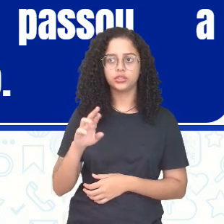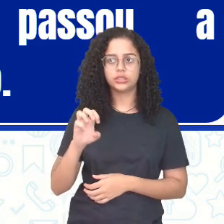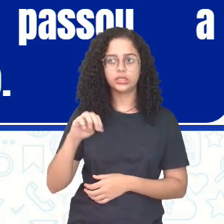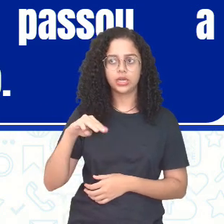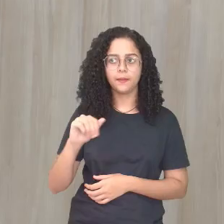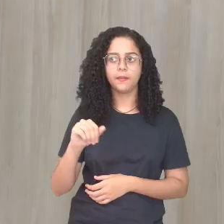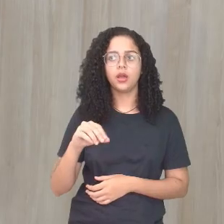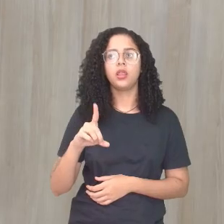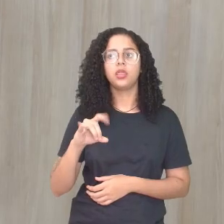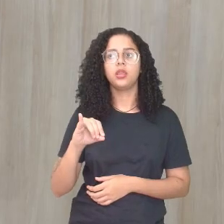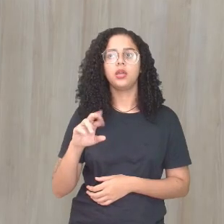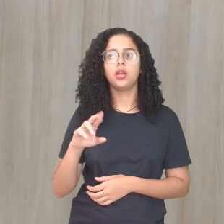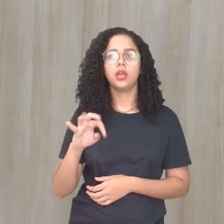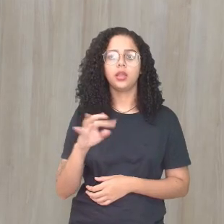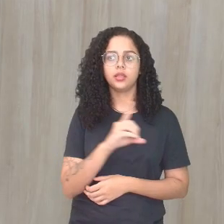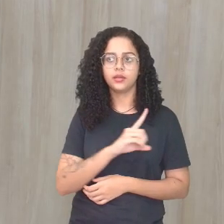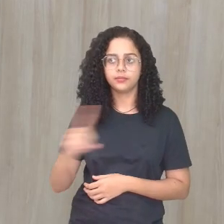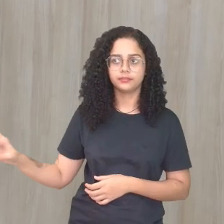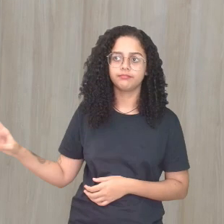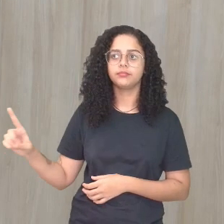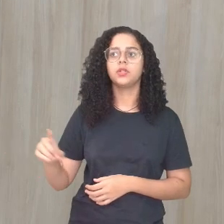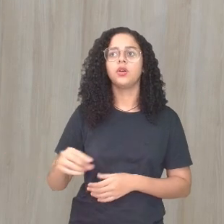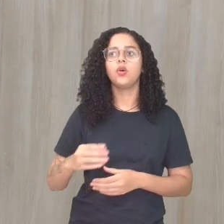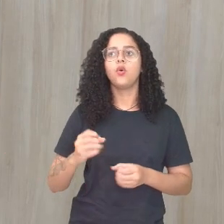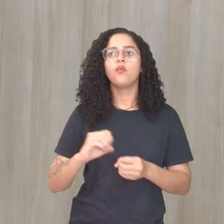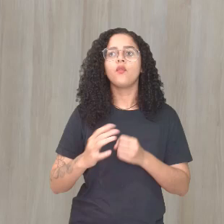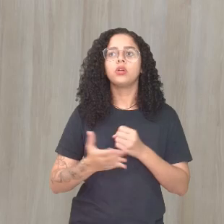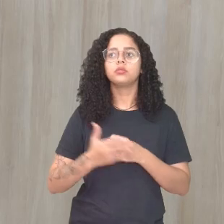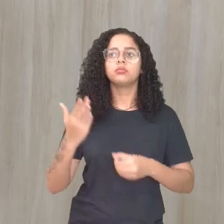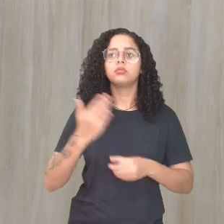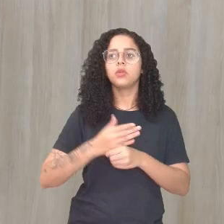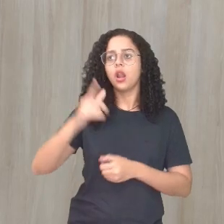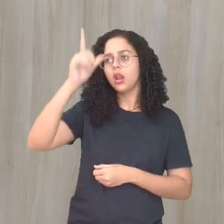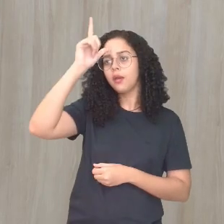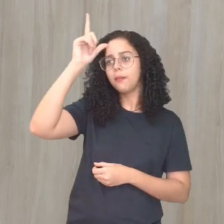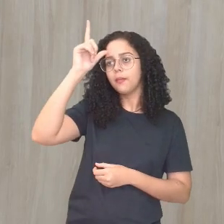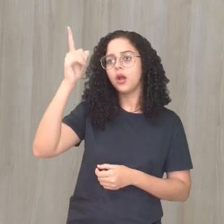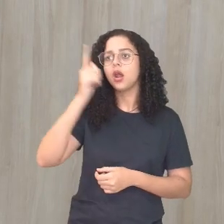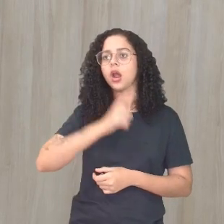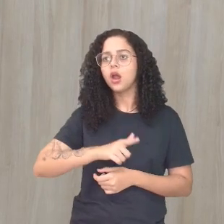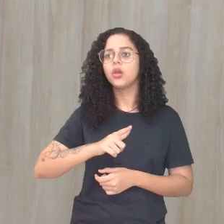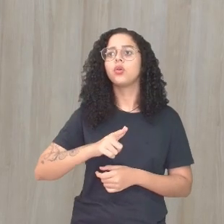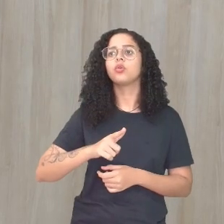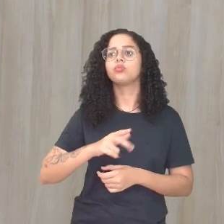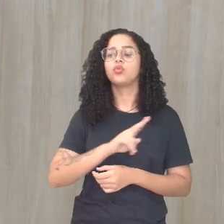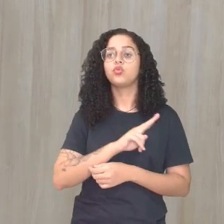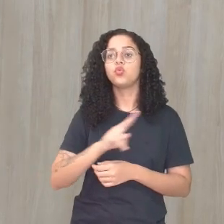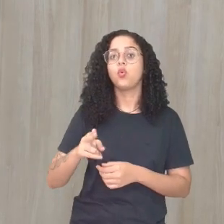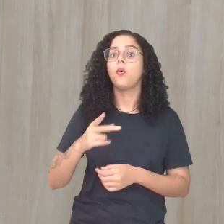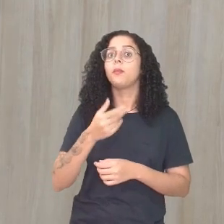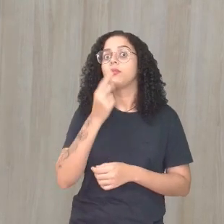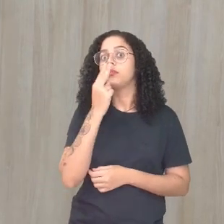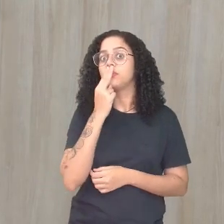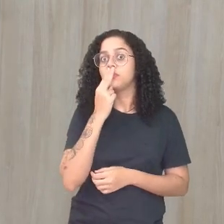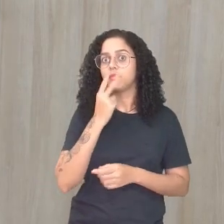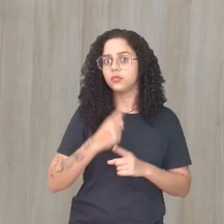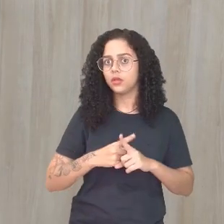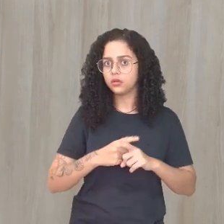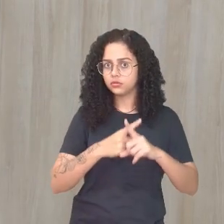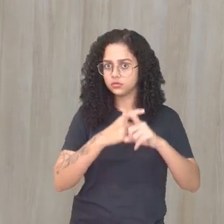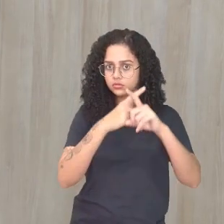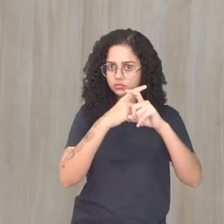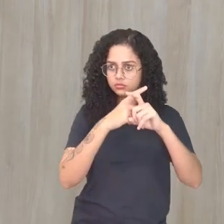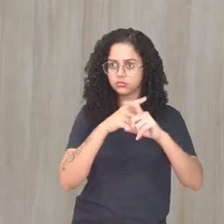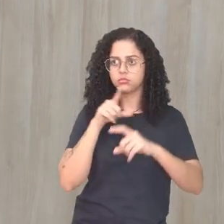Alemanha ganhou algumas peculiaridades, né, e passou a denominar-se de nazismo. O nazismo alemão ele